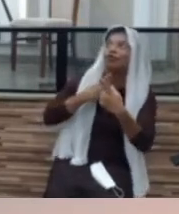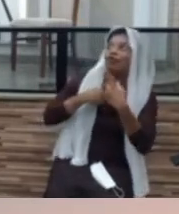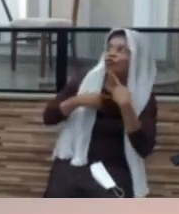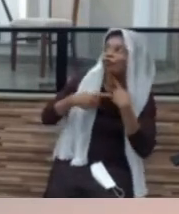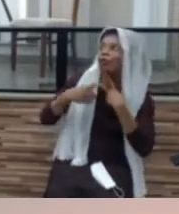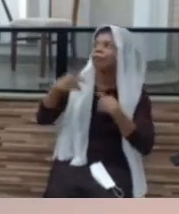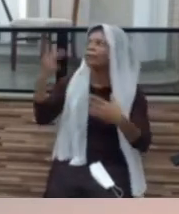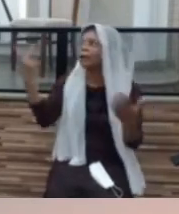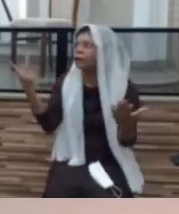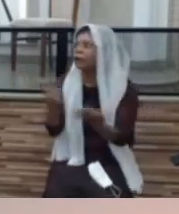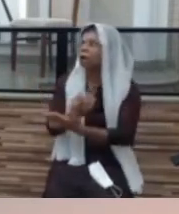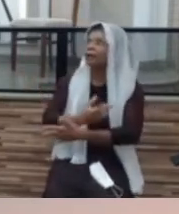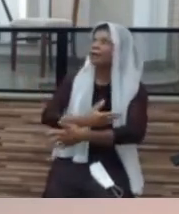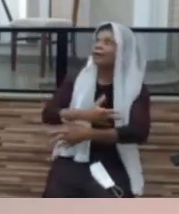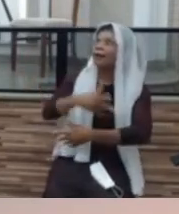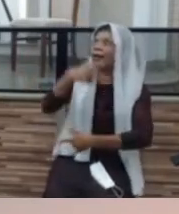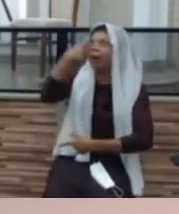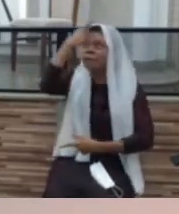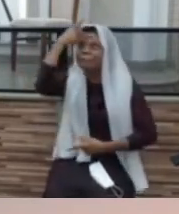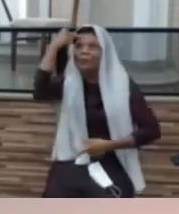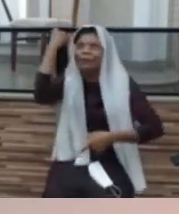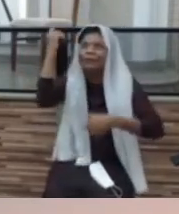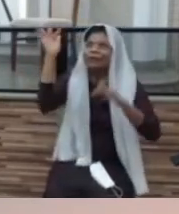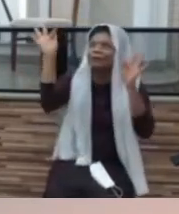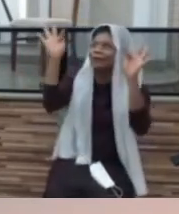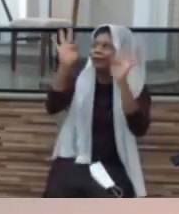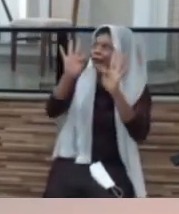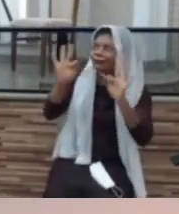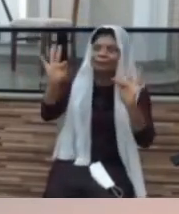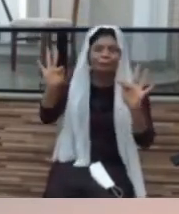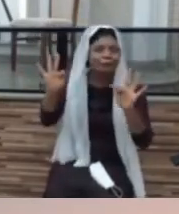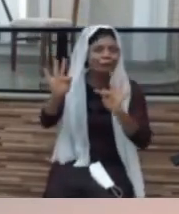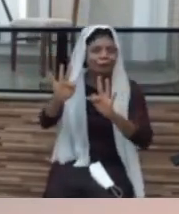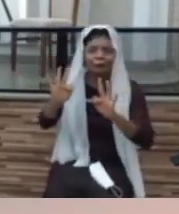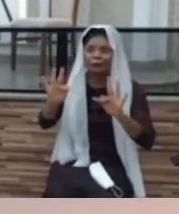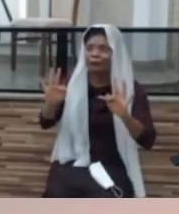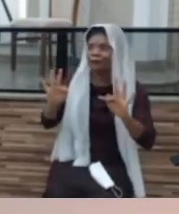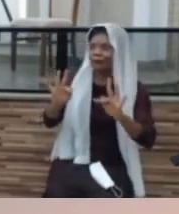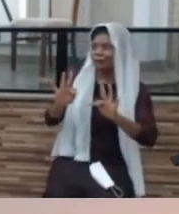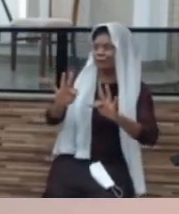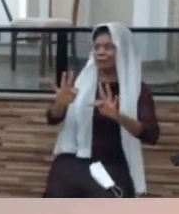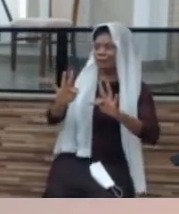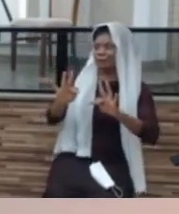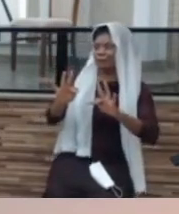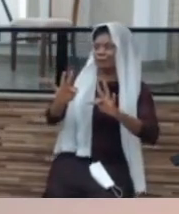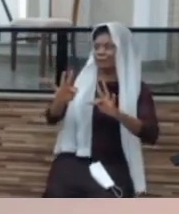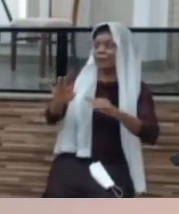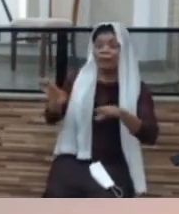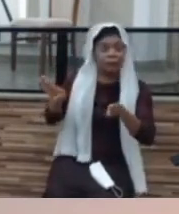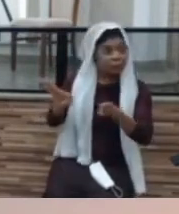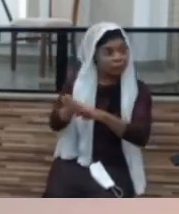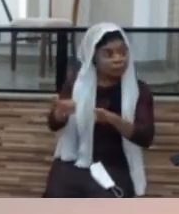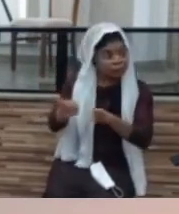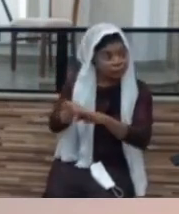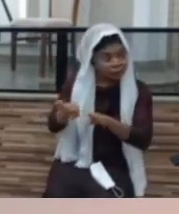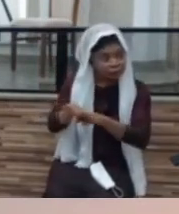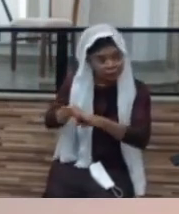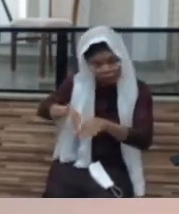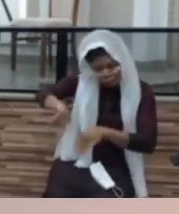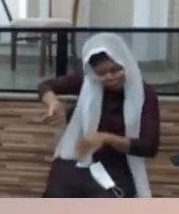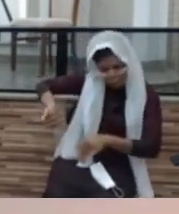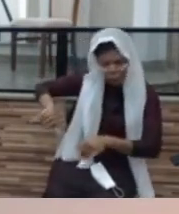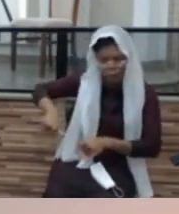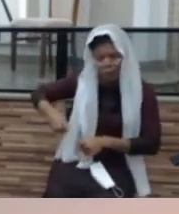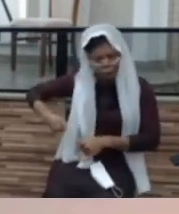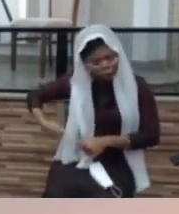é felicidade. Bendito é o nome do Senhor. Em Jó, irmãos, está escrito, capítulo 14, que até